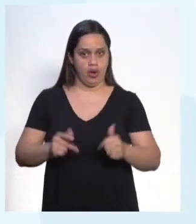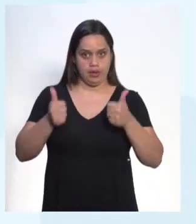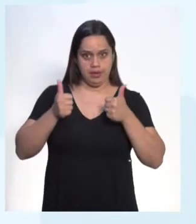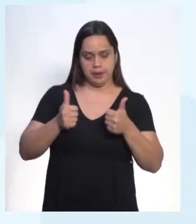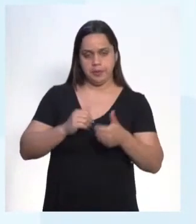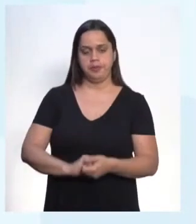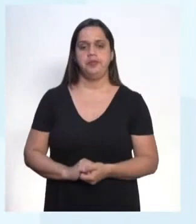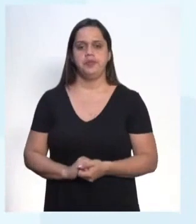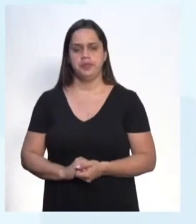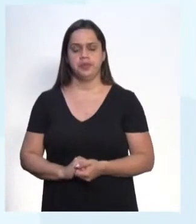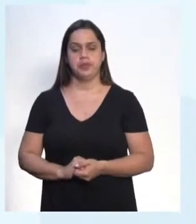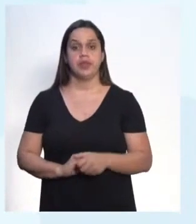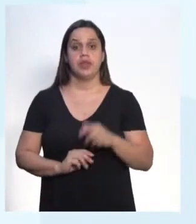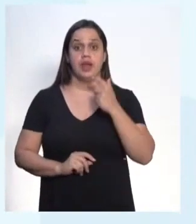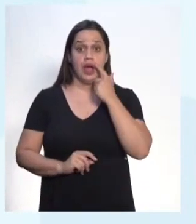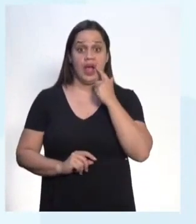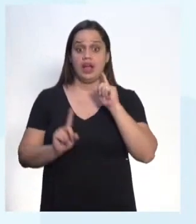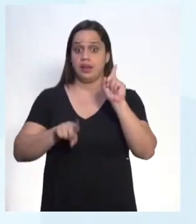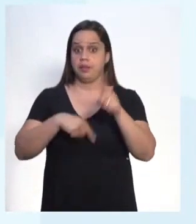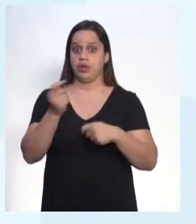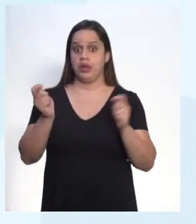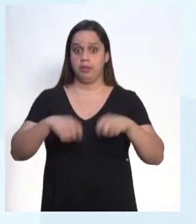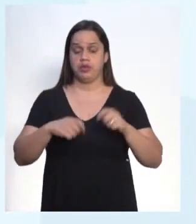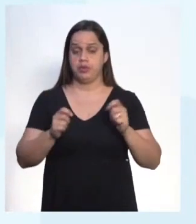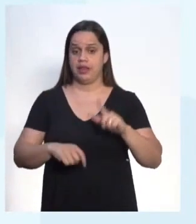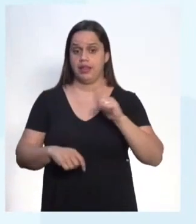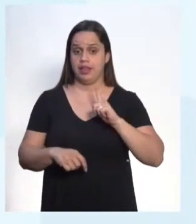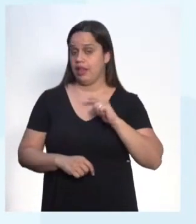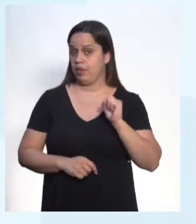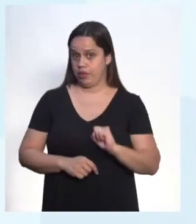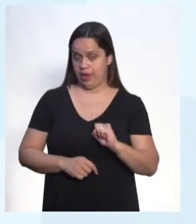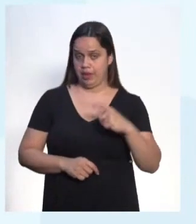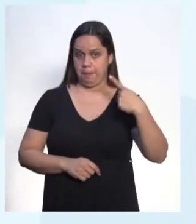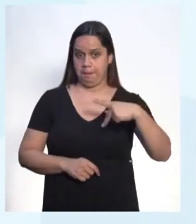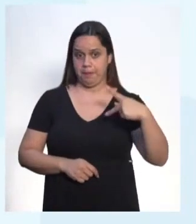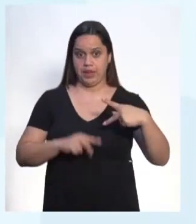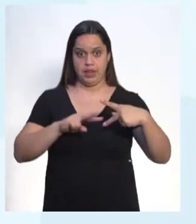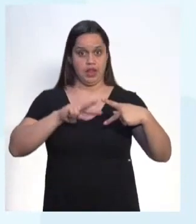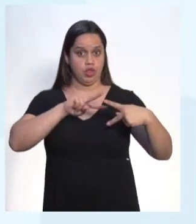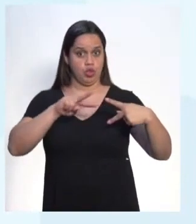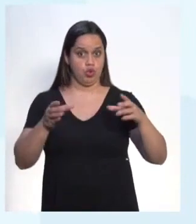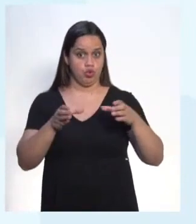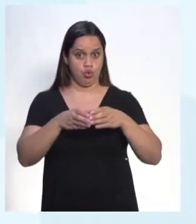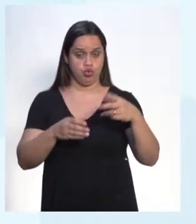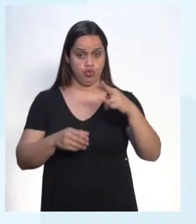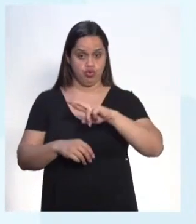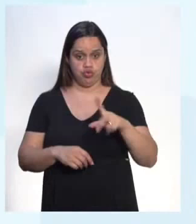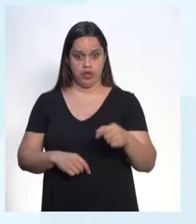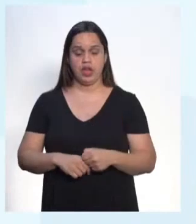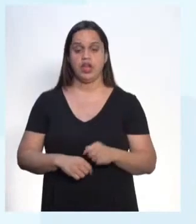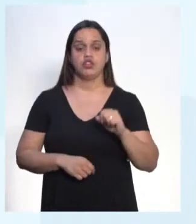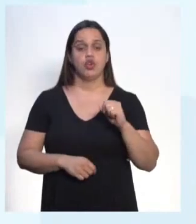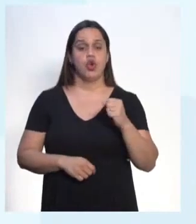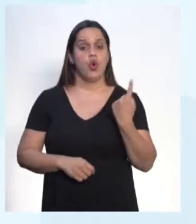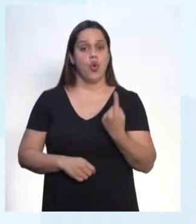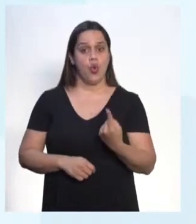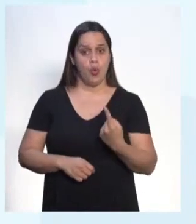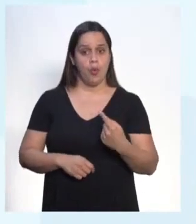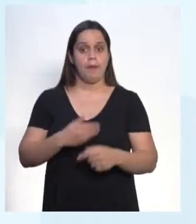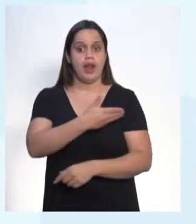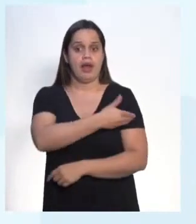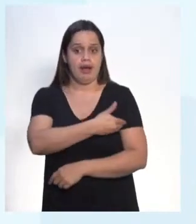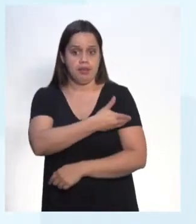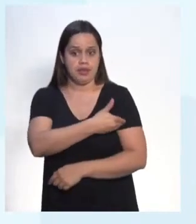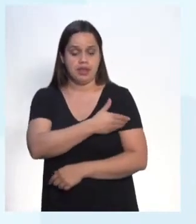Então, nas possibilidades, eu tenho 2 conjuntos diferentes, um para camiseta,